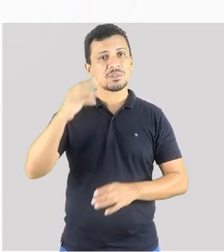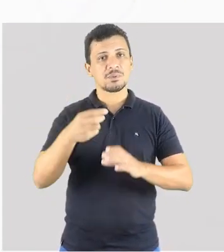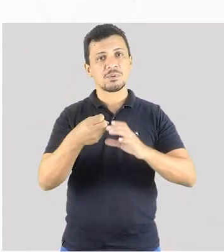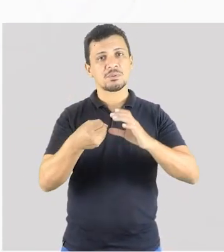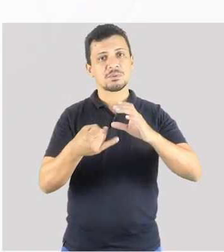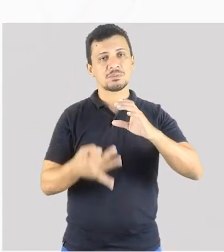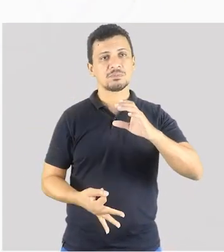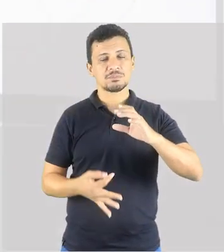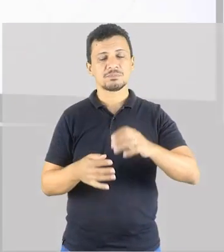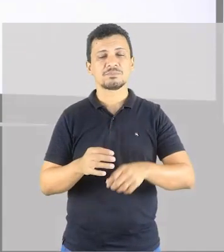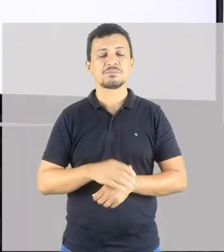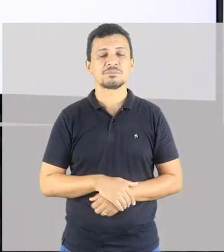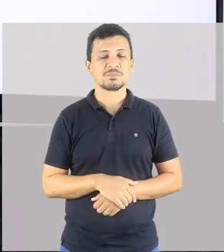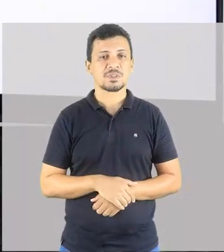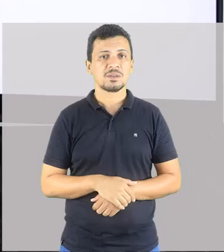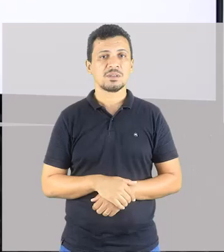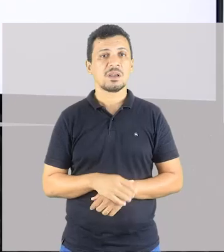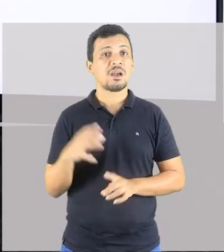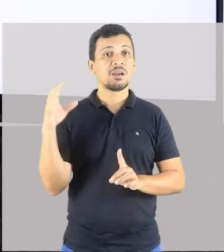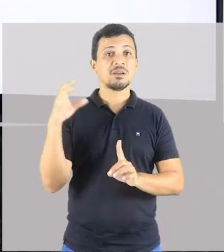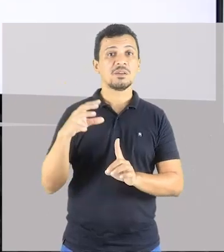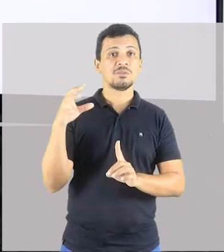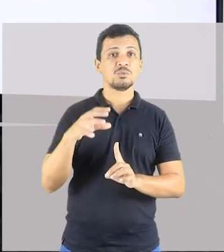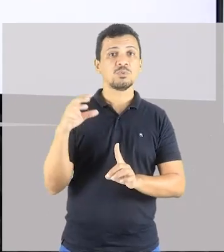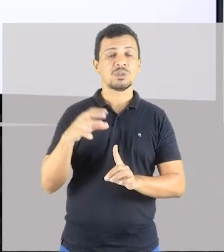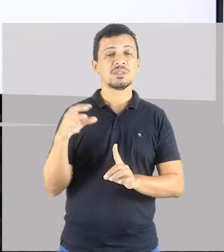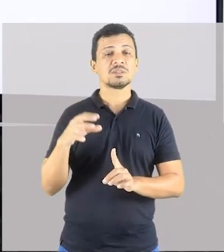aí dessa influência